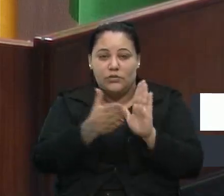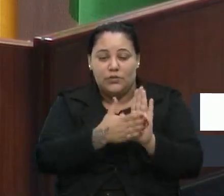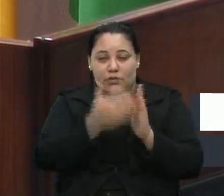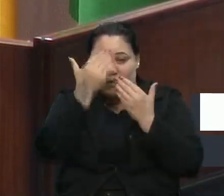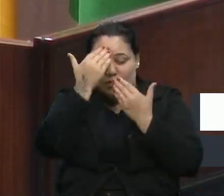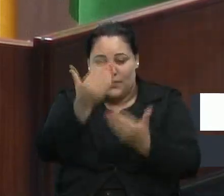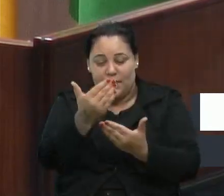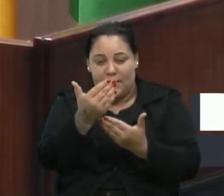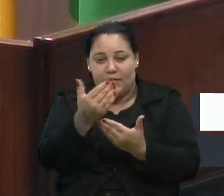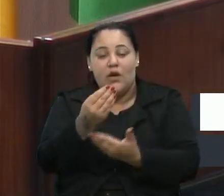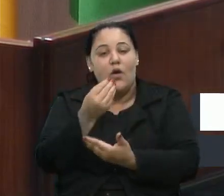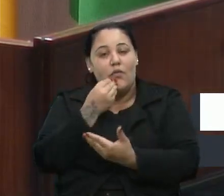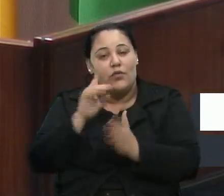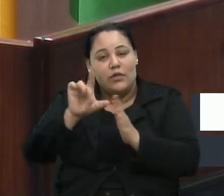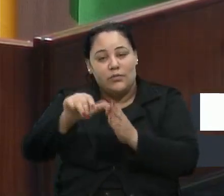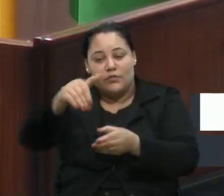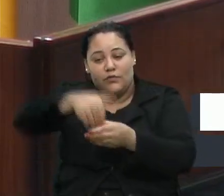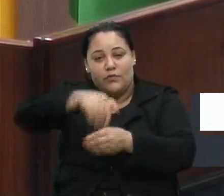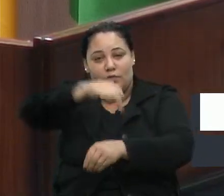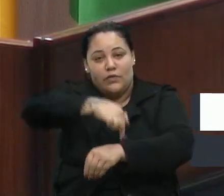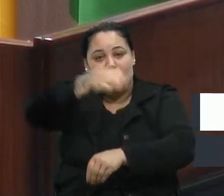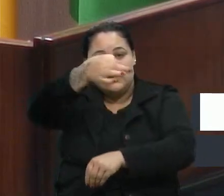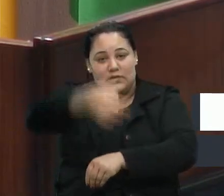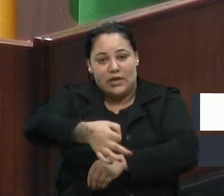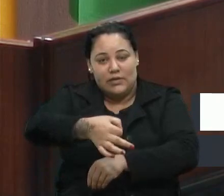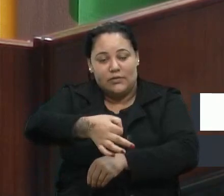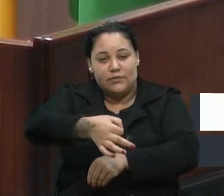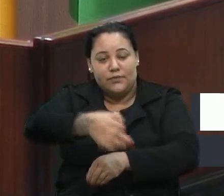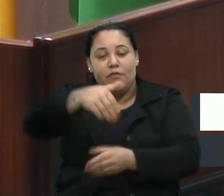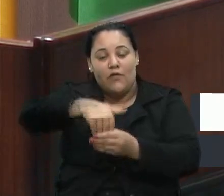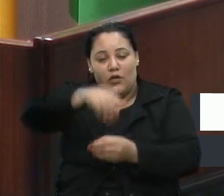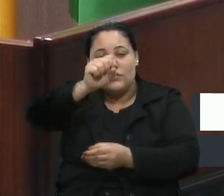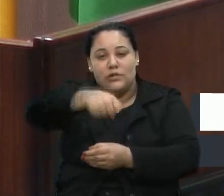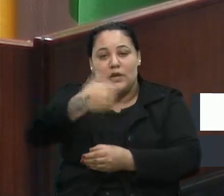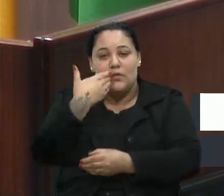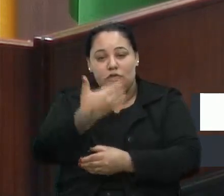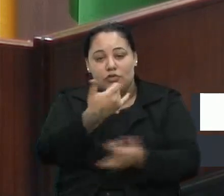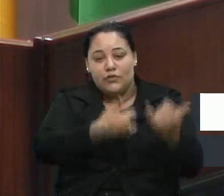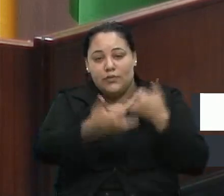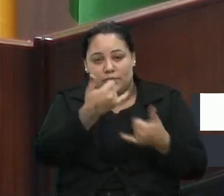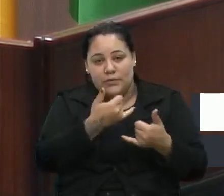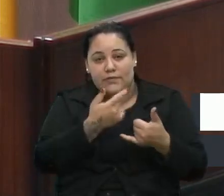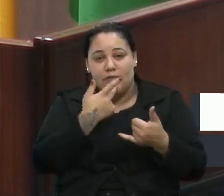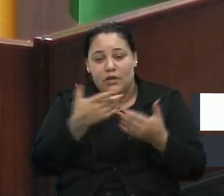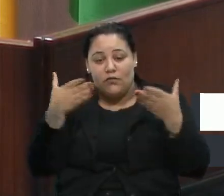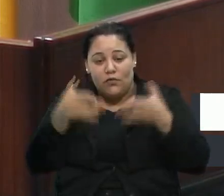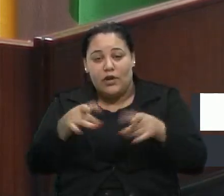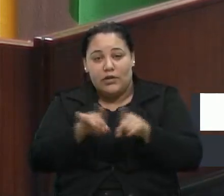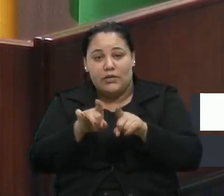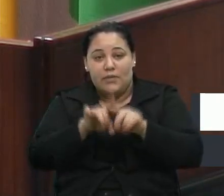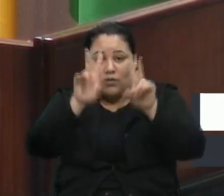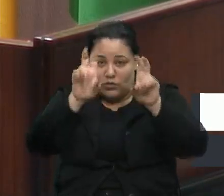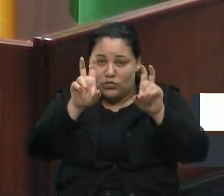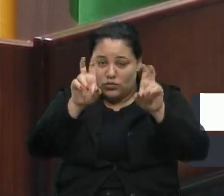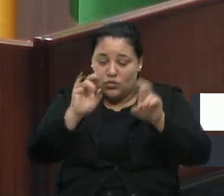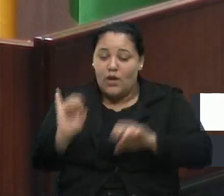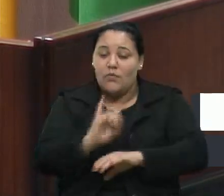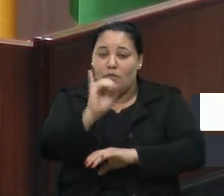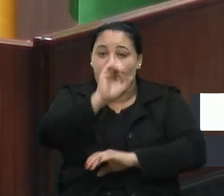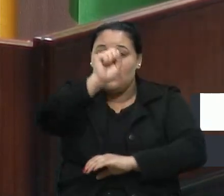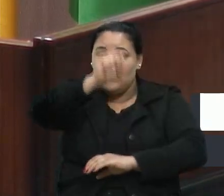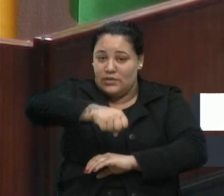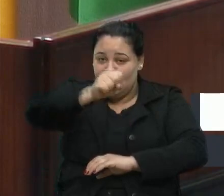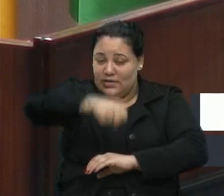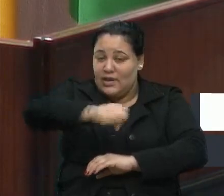obviamente no momento oportuno votarei favorável a esse pedido de informações falando especificamente sobre o tema é muito importante sim não